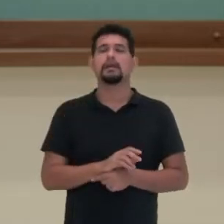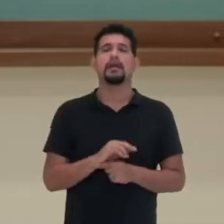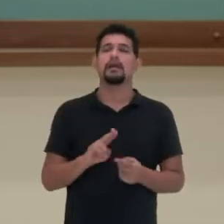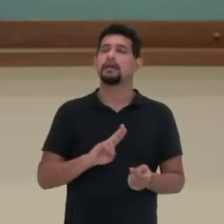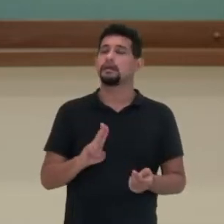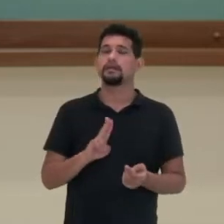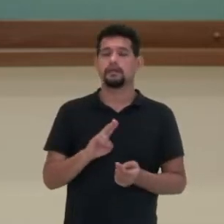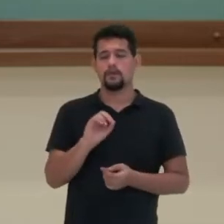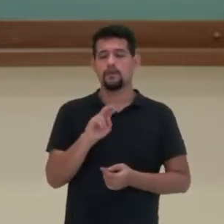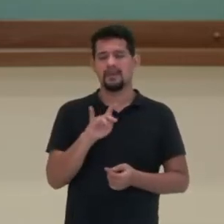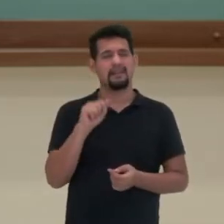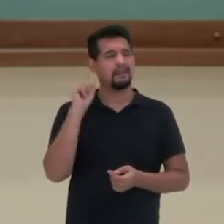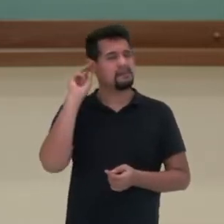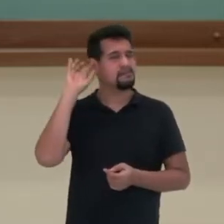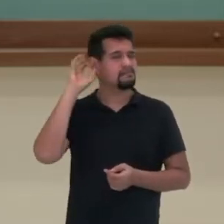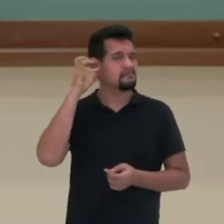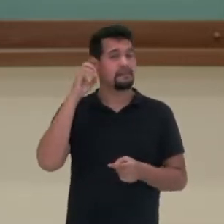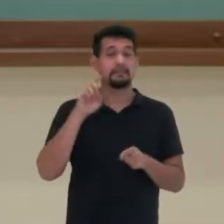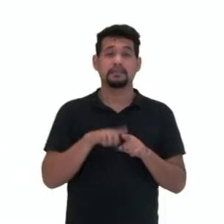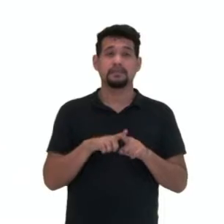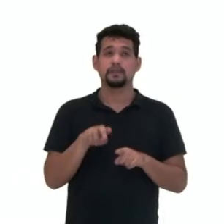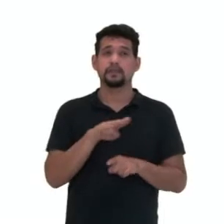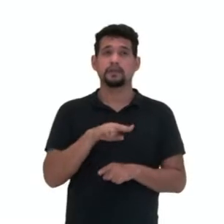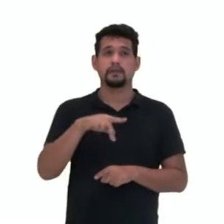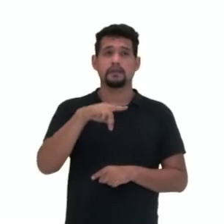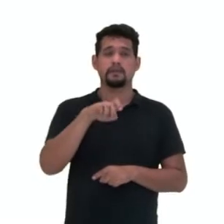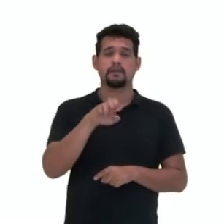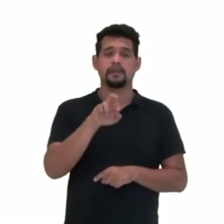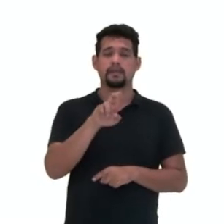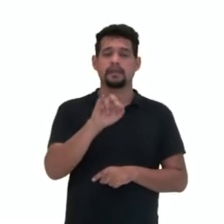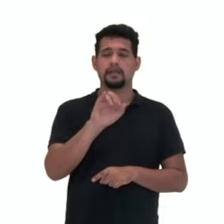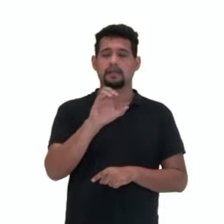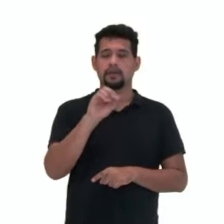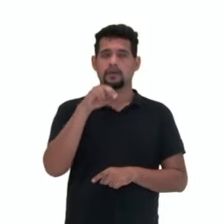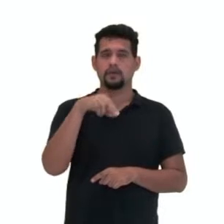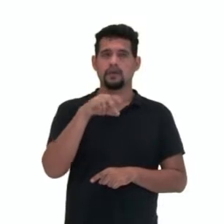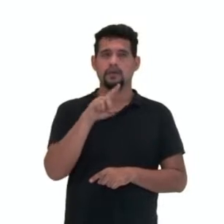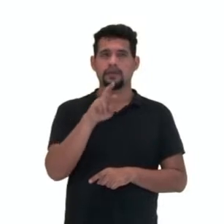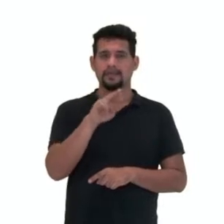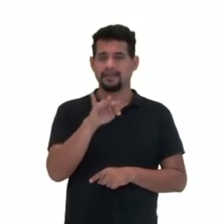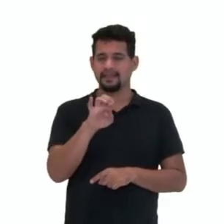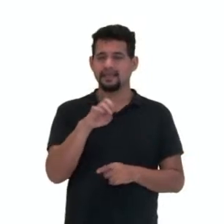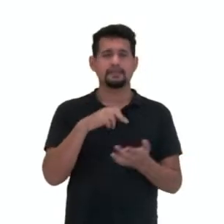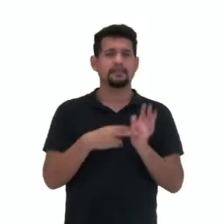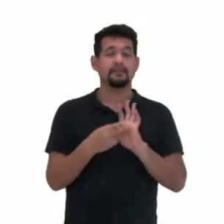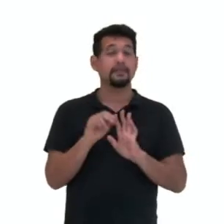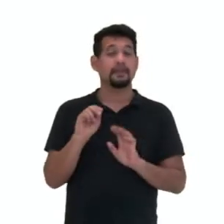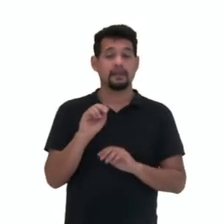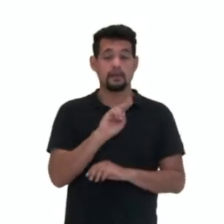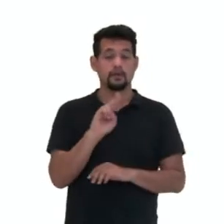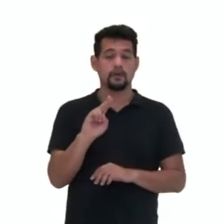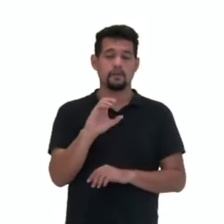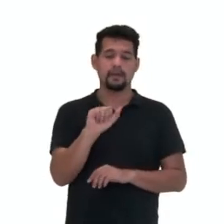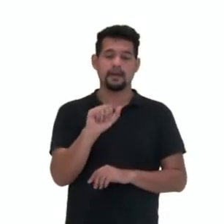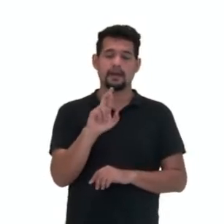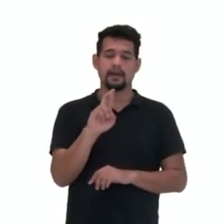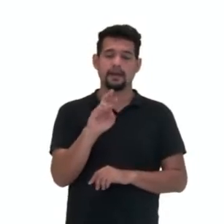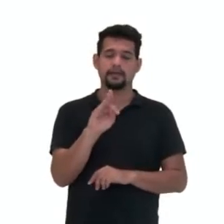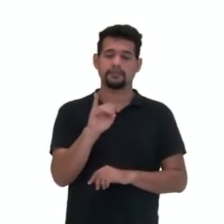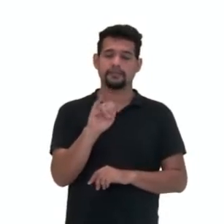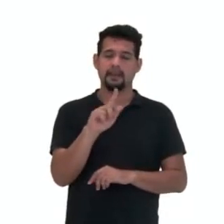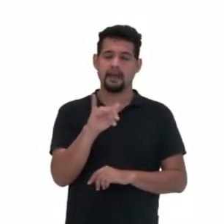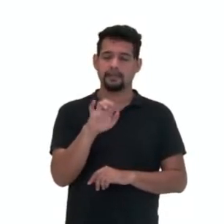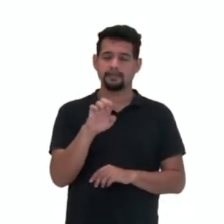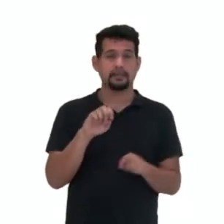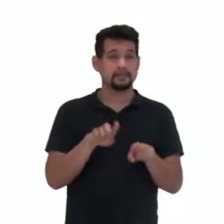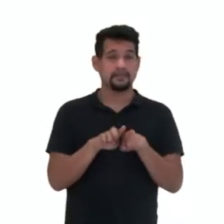essa orelha, né? Então, olha, pericondrite, que consiste em uma infecção do tecido conjuntivo que envolve a cartilagem da orelha. Esse tecido fica